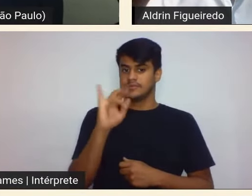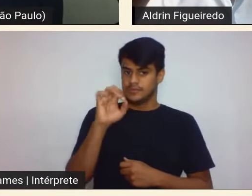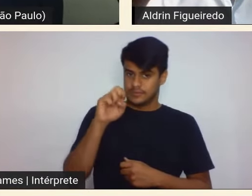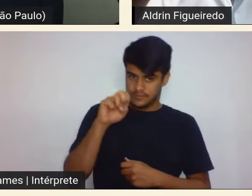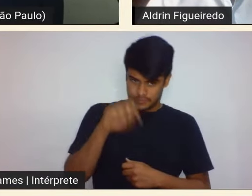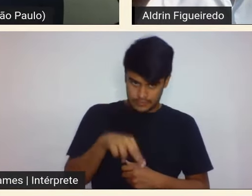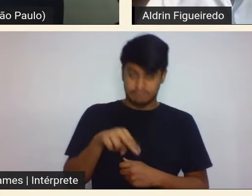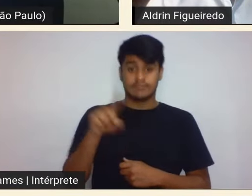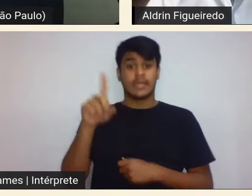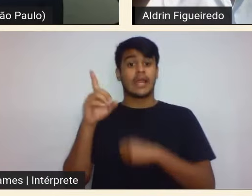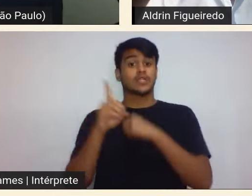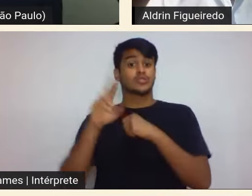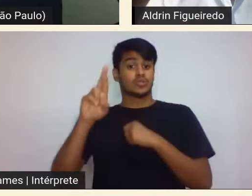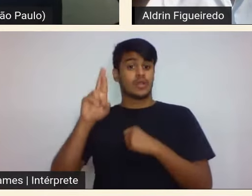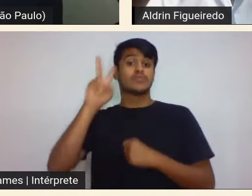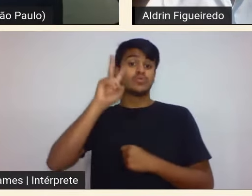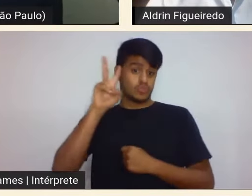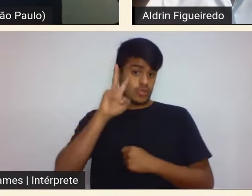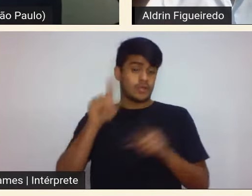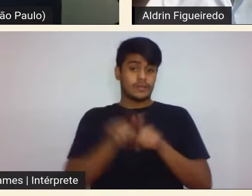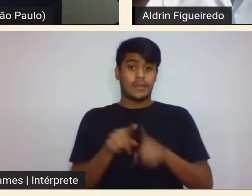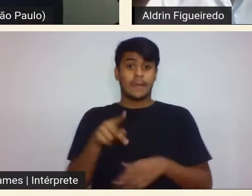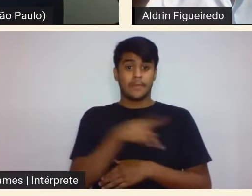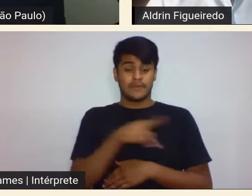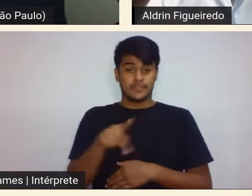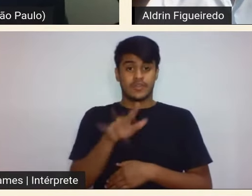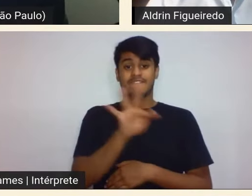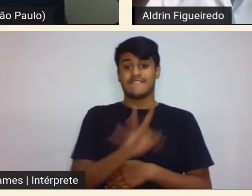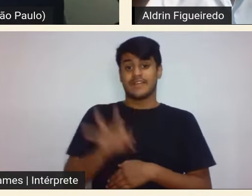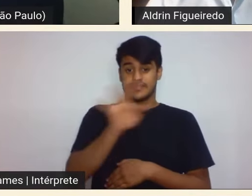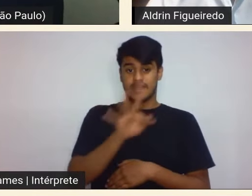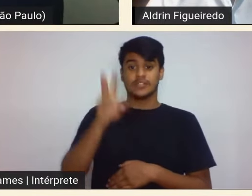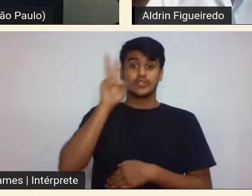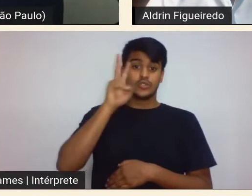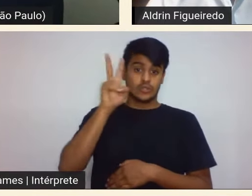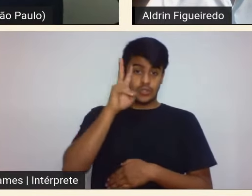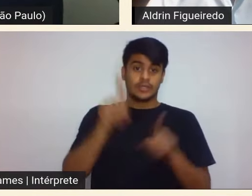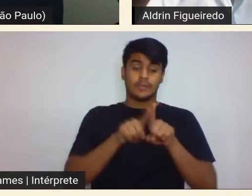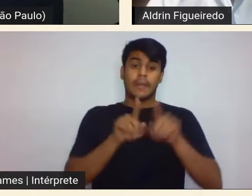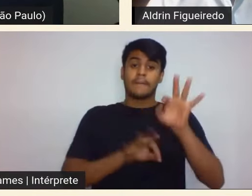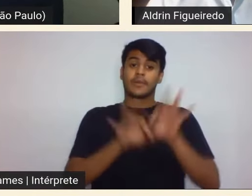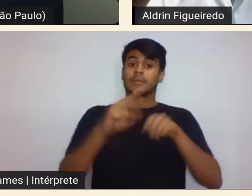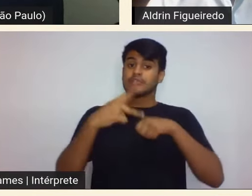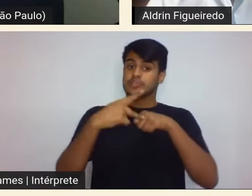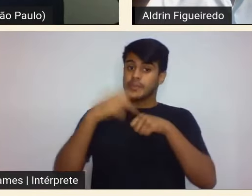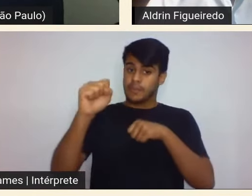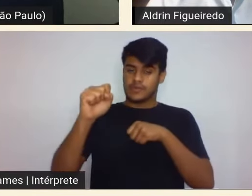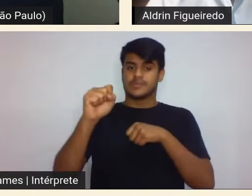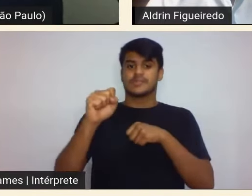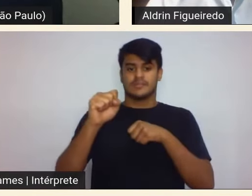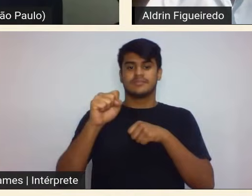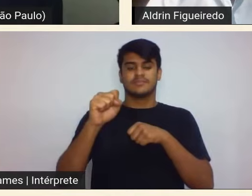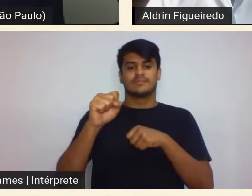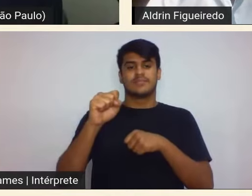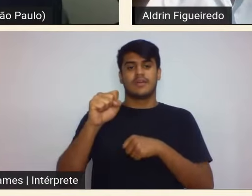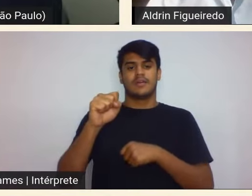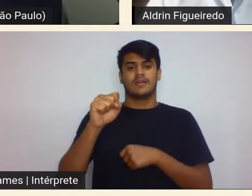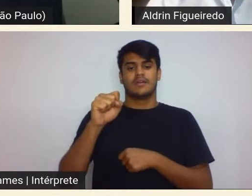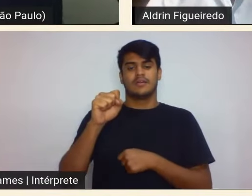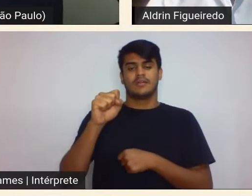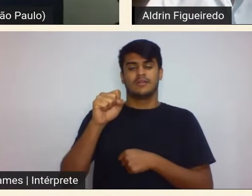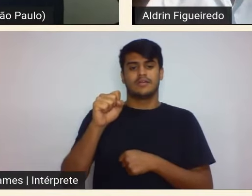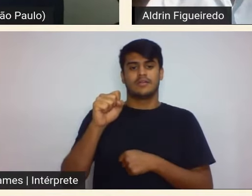é doutor em História, professor da Faculdade de História e do Programa de Pós-Graduação em História Social da Amazônia,